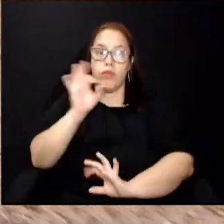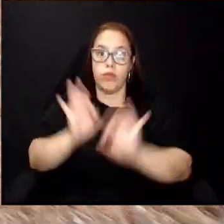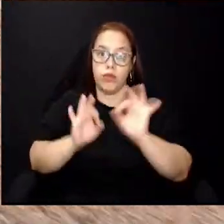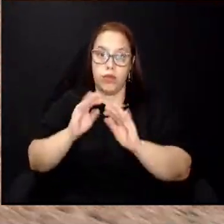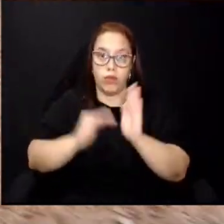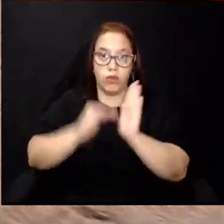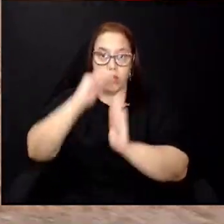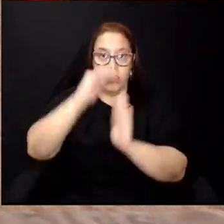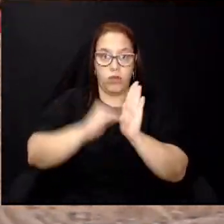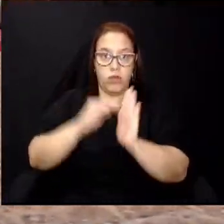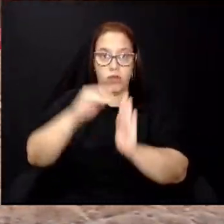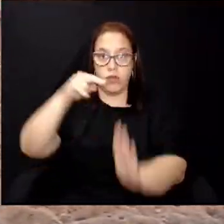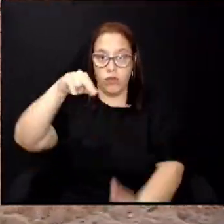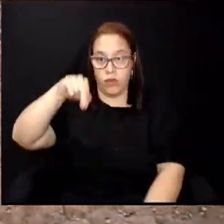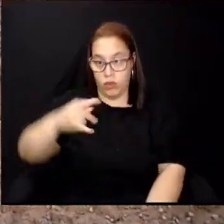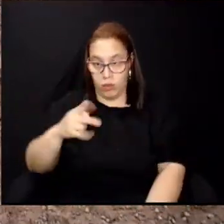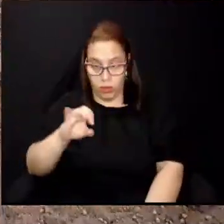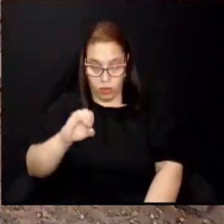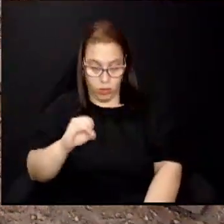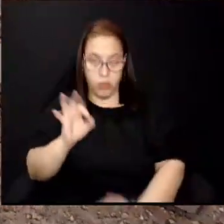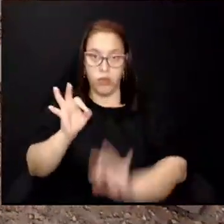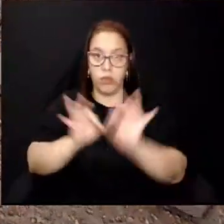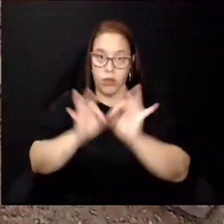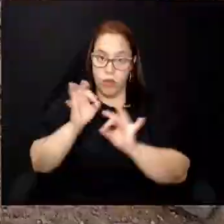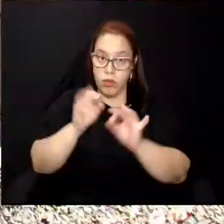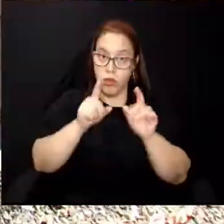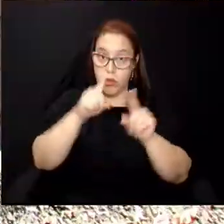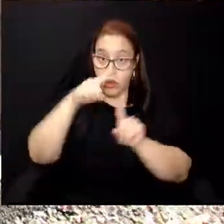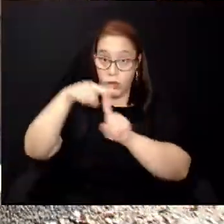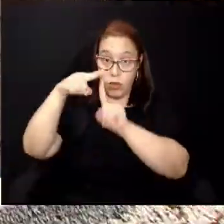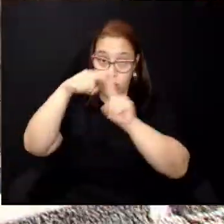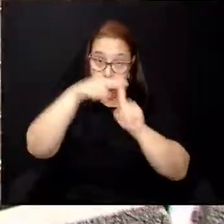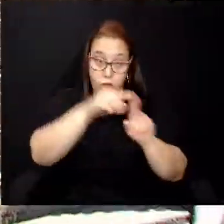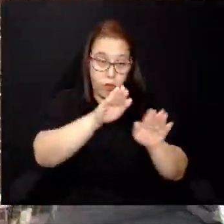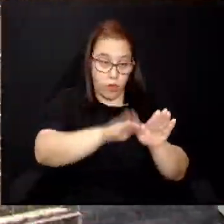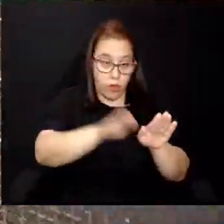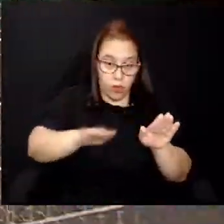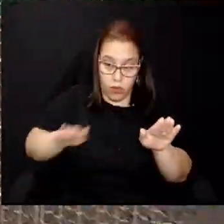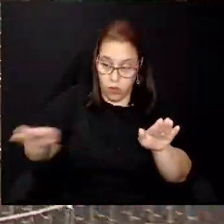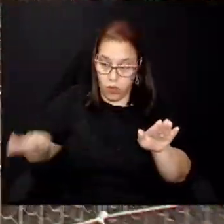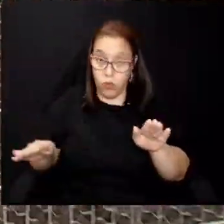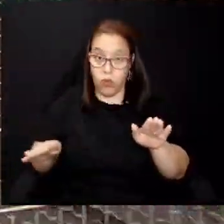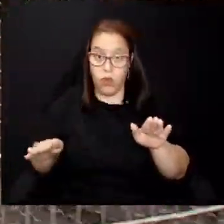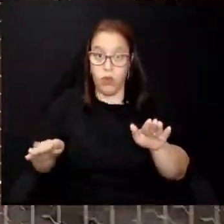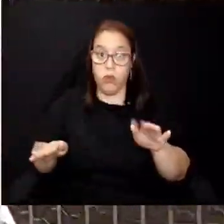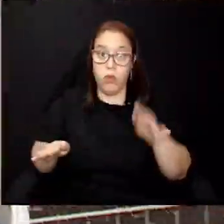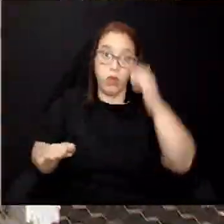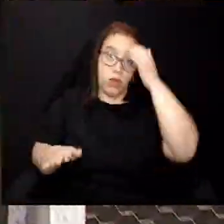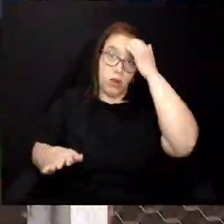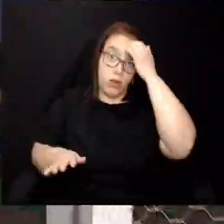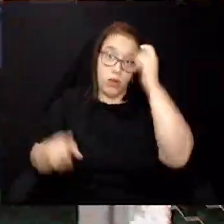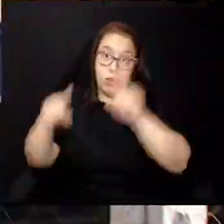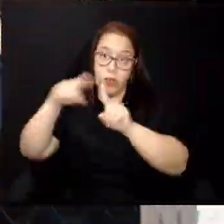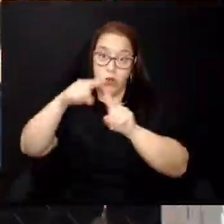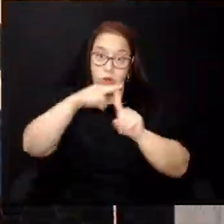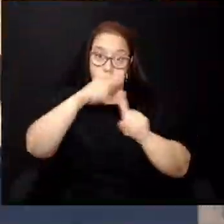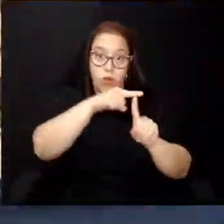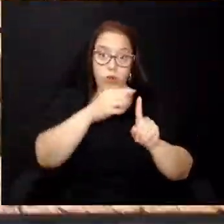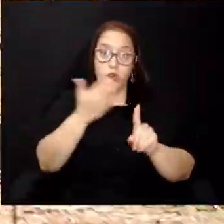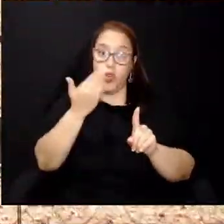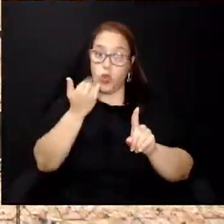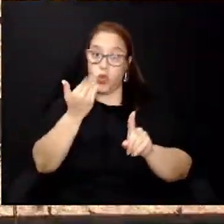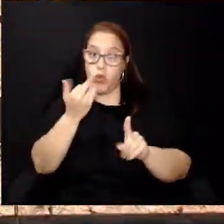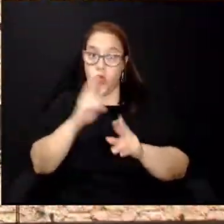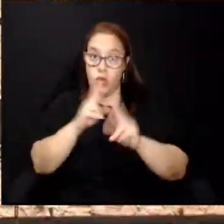ninho, organizar tipo de piso de instalação, tipo e forma de comedouro, qual que é o melhor para